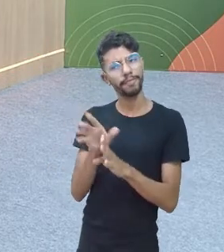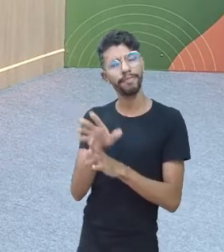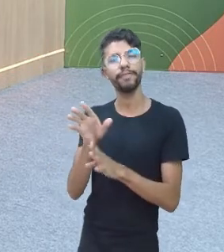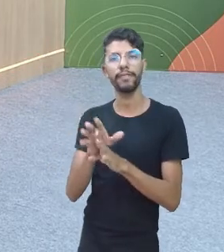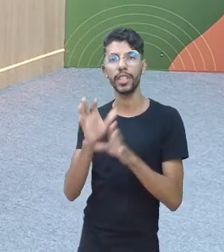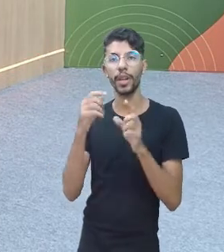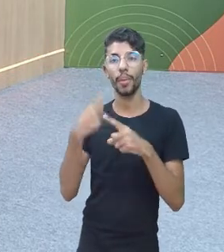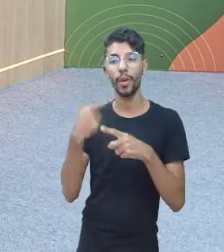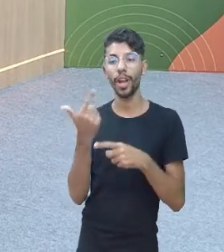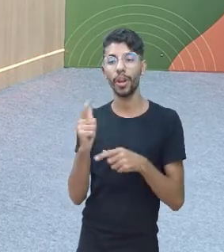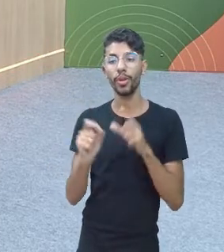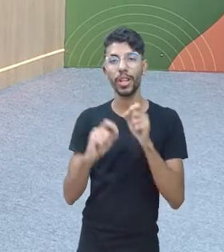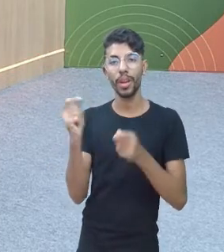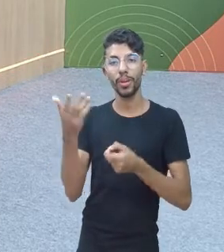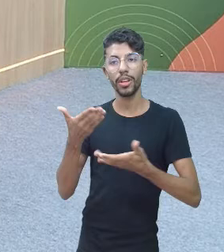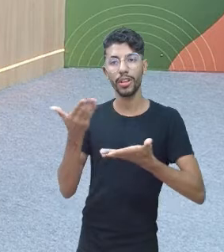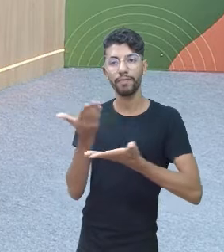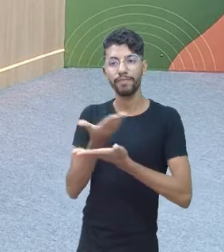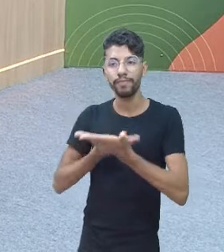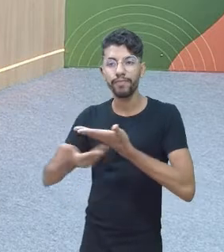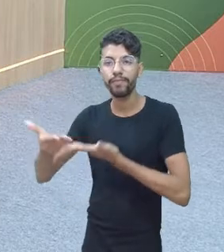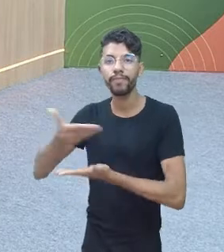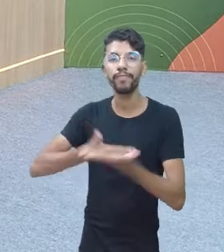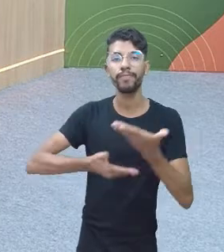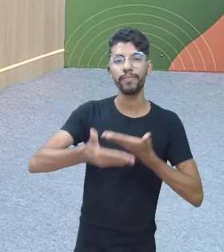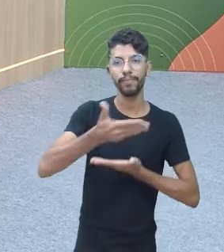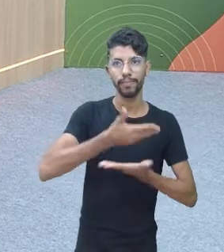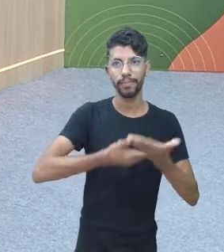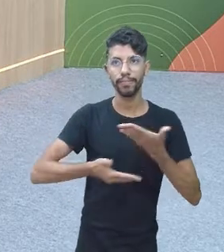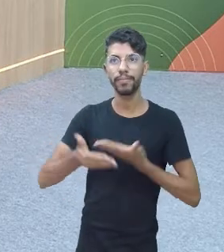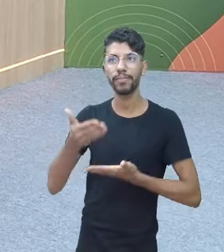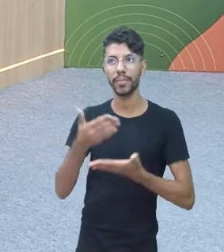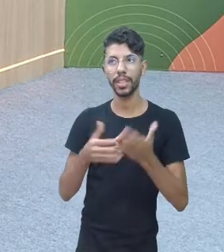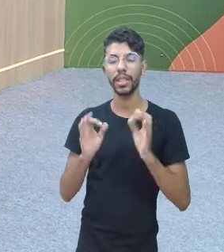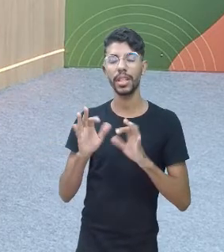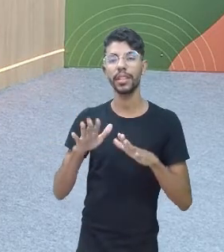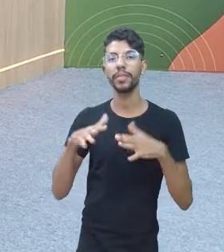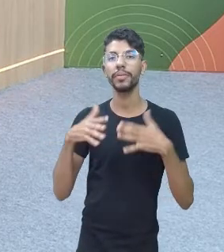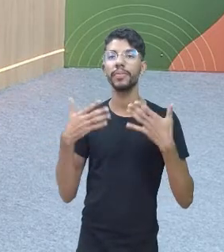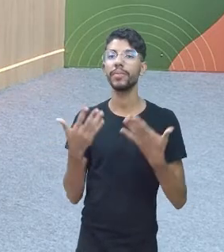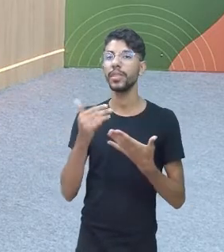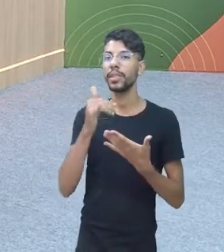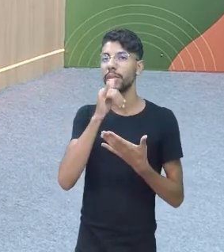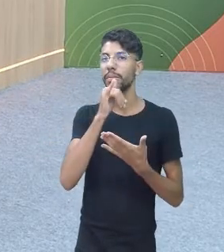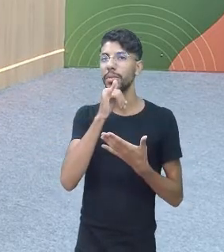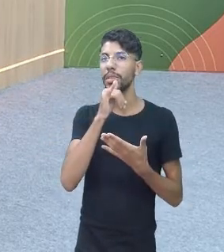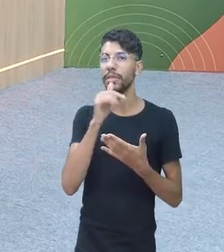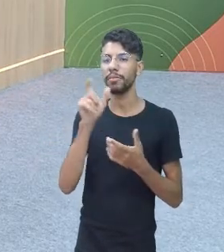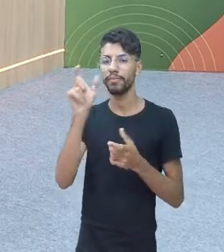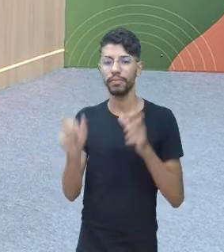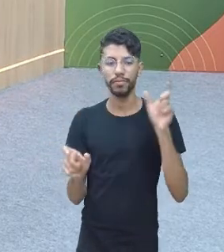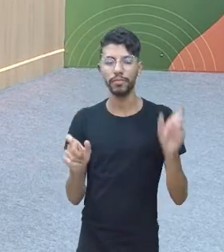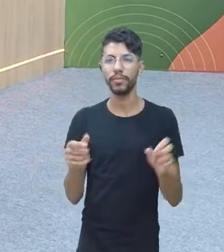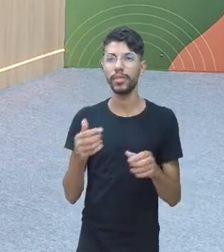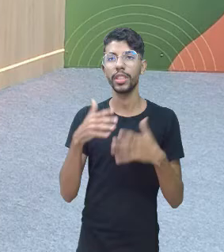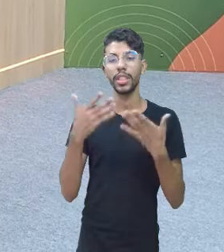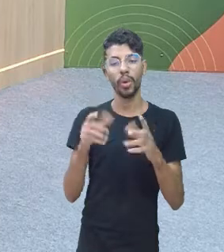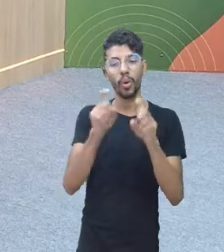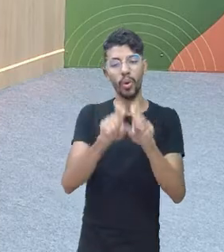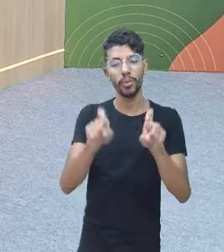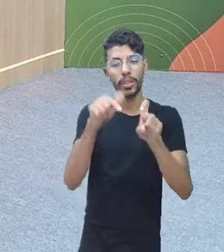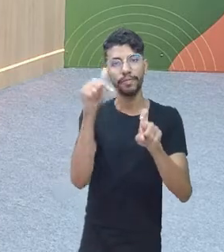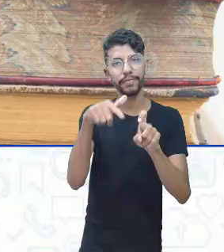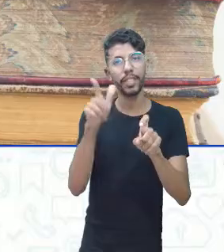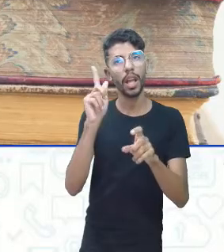essa comunicação entre o que está sendo ensinado e o aluno. Então, o computador é o próprio tutor, né? E